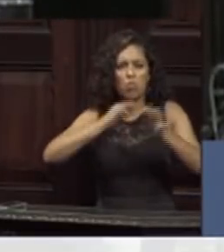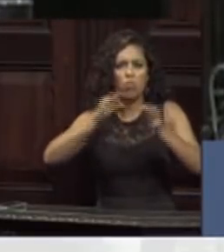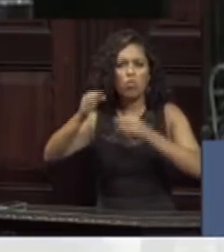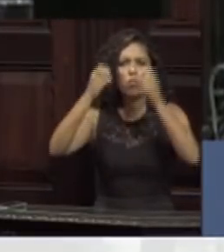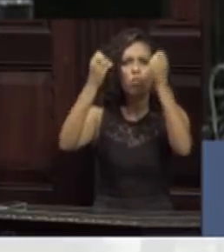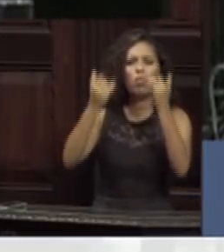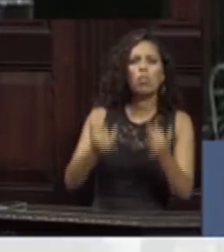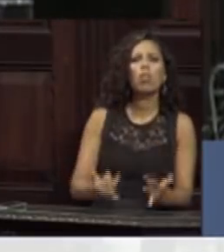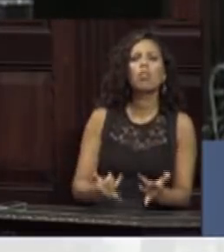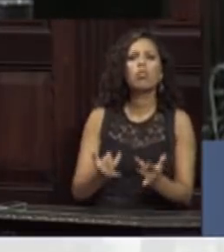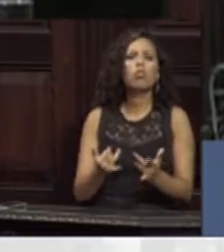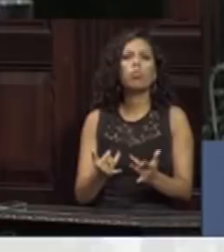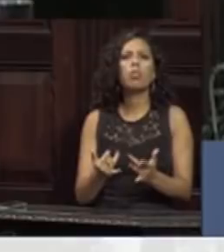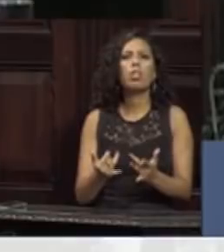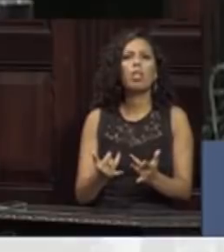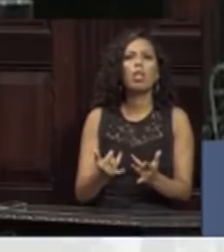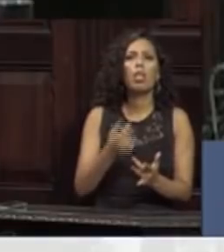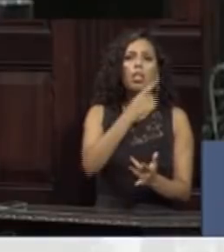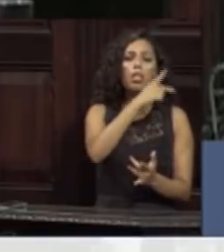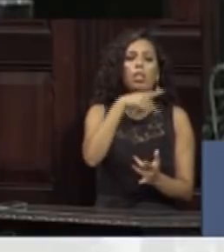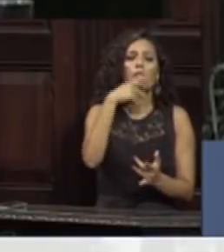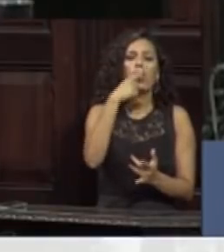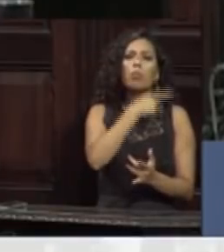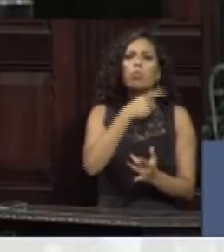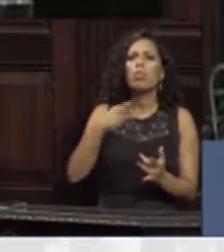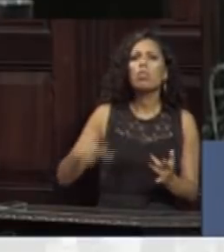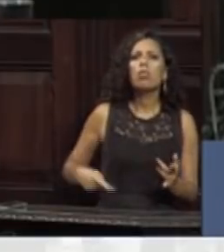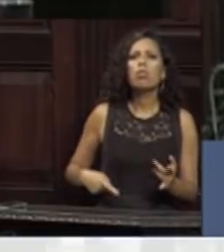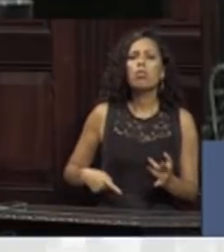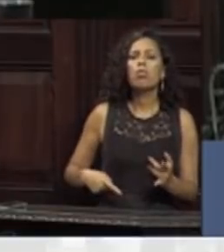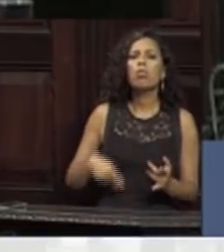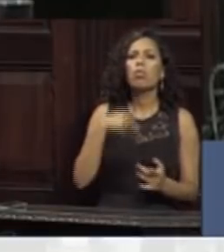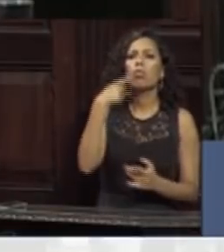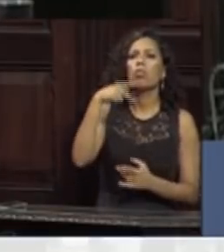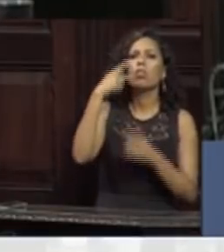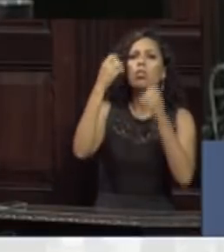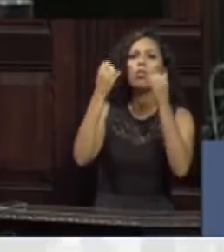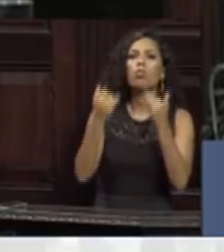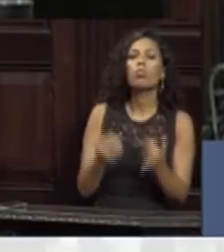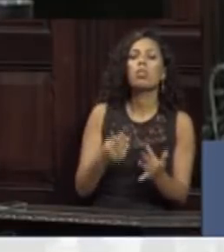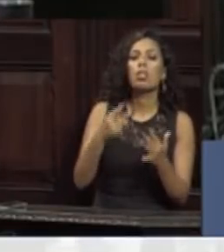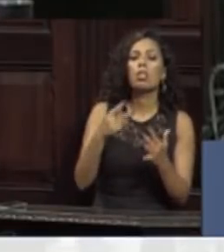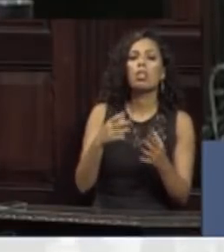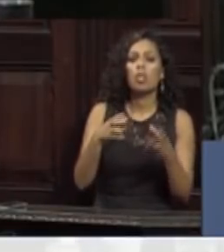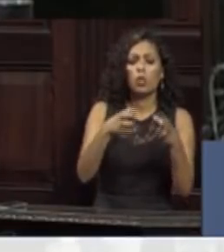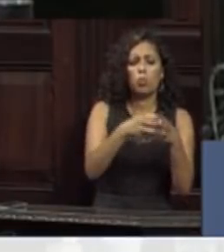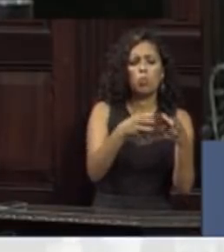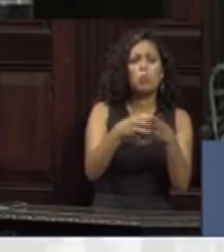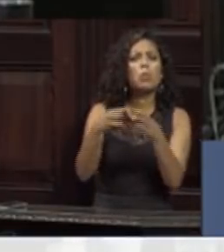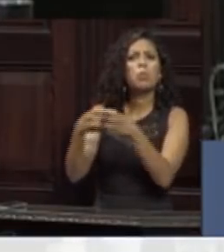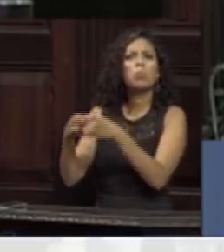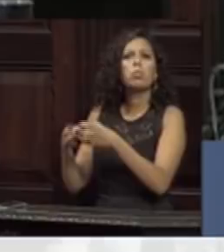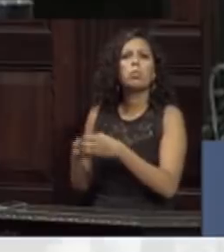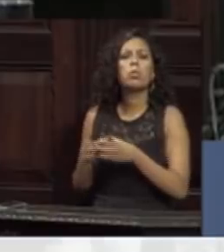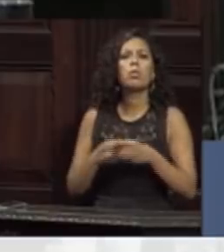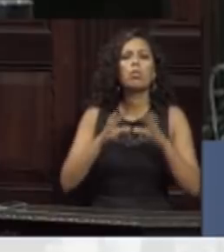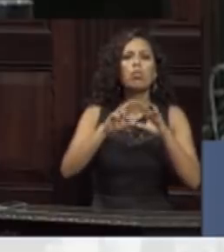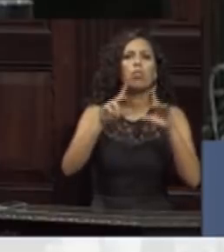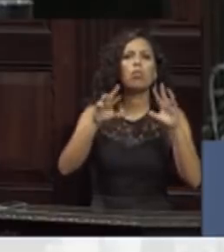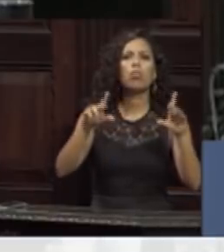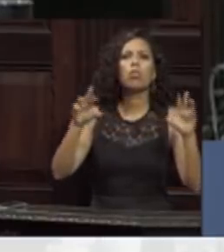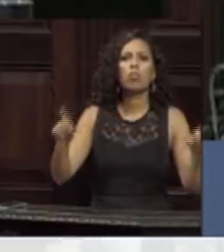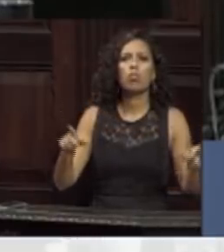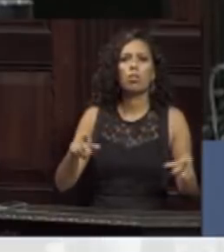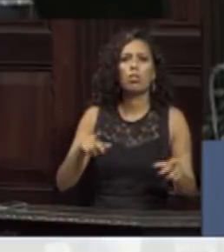autoriza o Poder Executivo a contratar a operação de crédito com garantia da União e da outras providências. Pareceres das Comissões de Constituição e Justiça pela constitucionalidade com voto pela